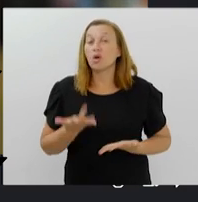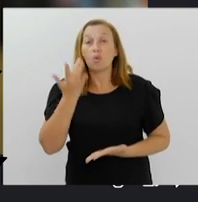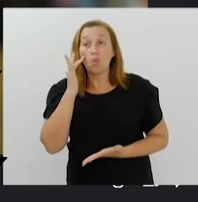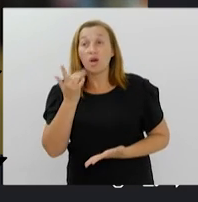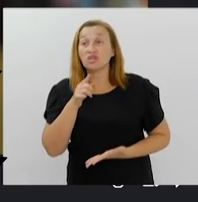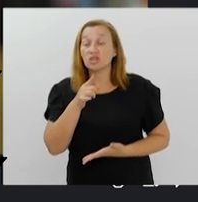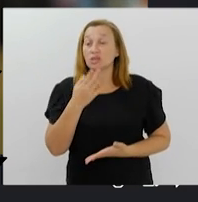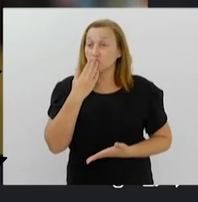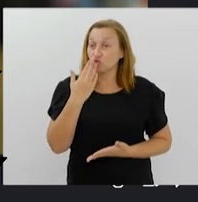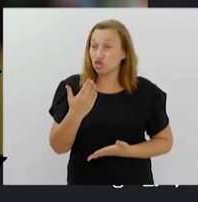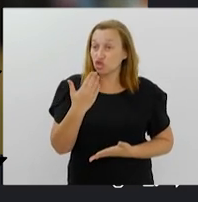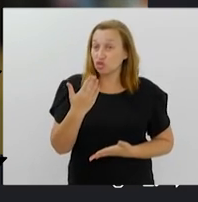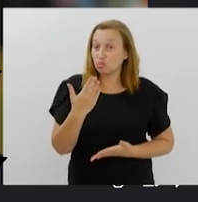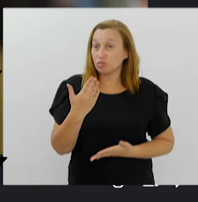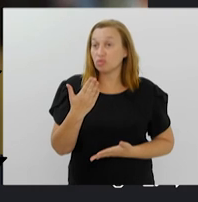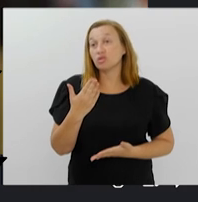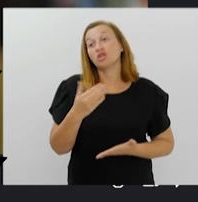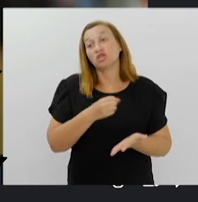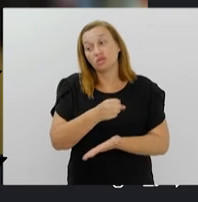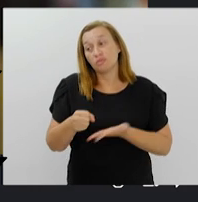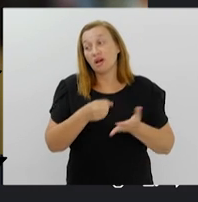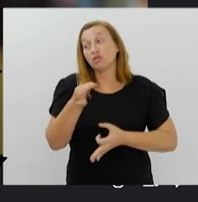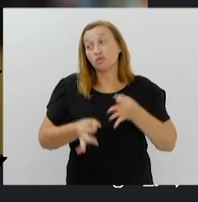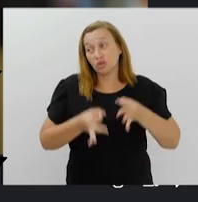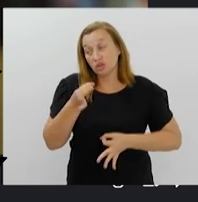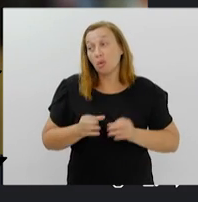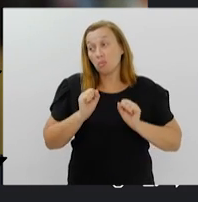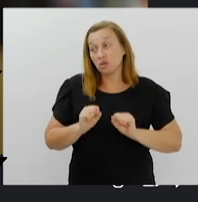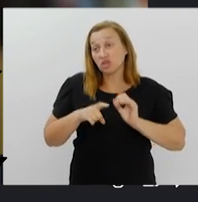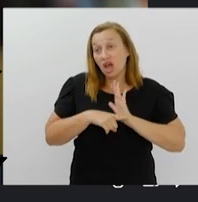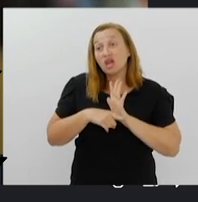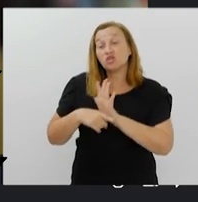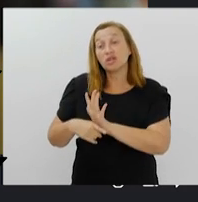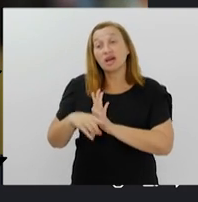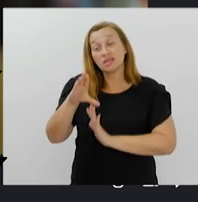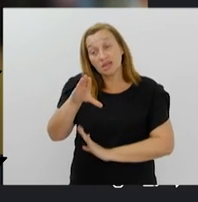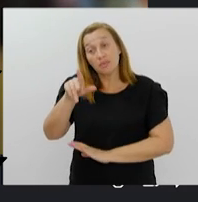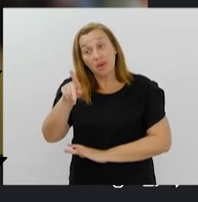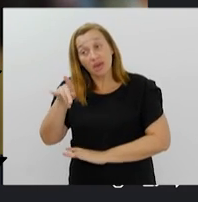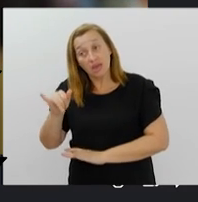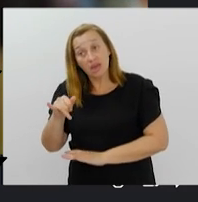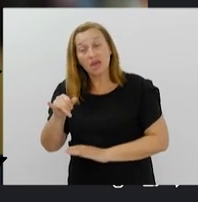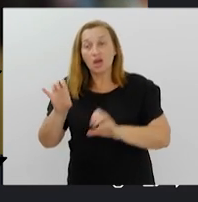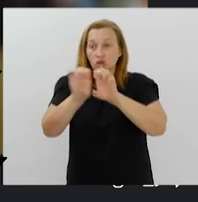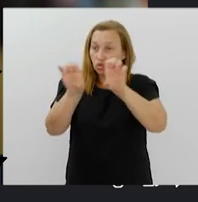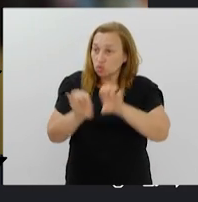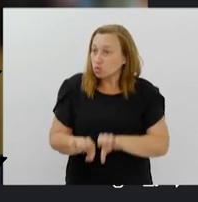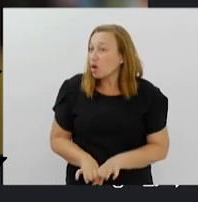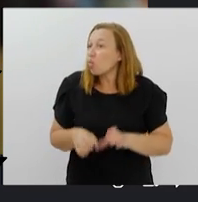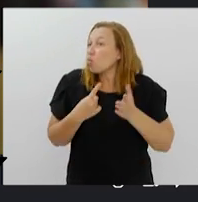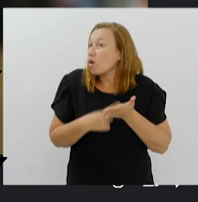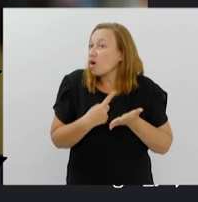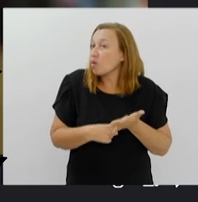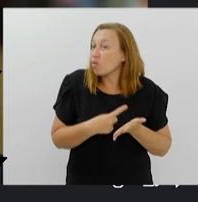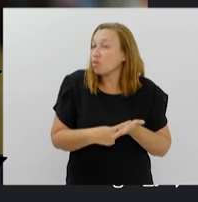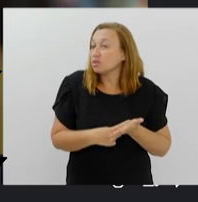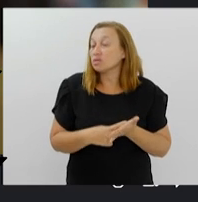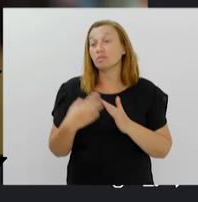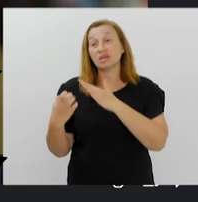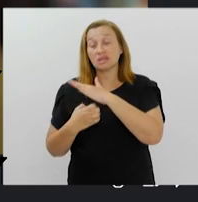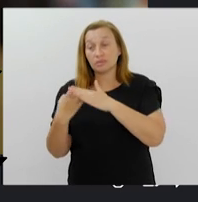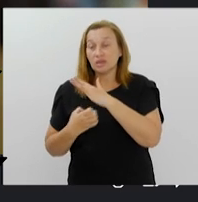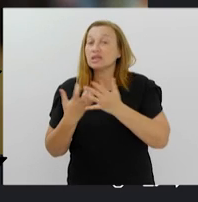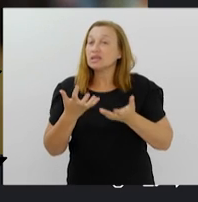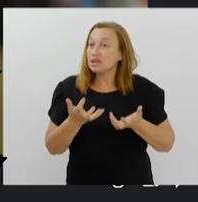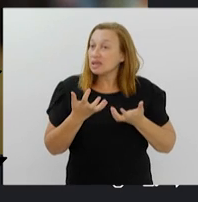este tipo de fundamentação jurídica pode Poderia ajudar a CPI eh a estruturar um acordo para aquelas empresas que